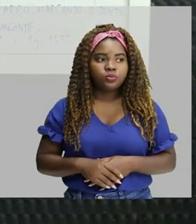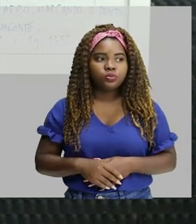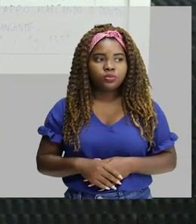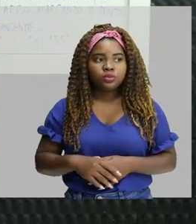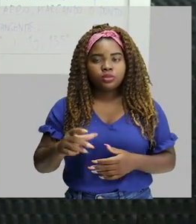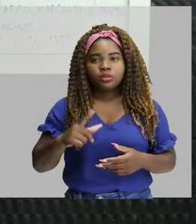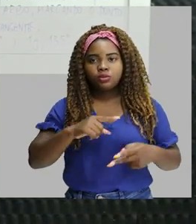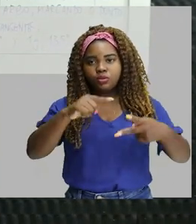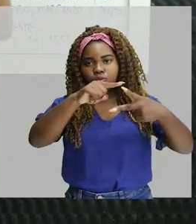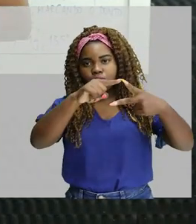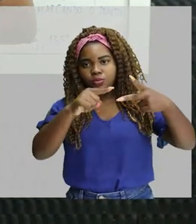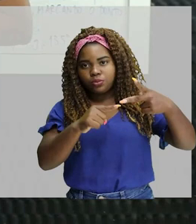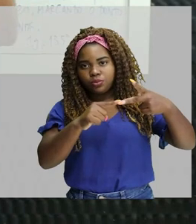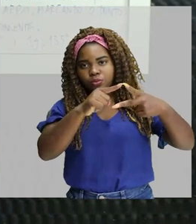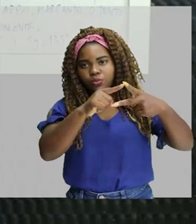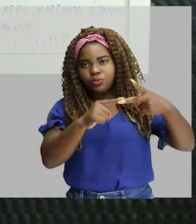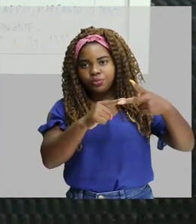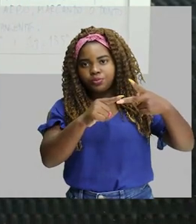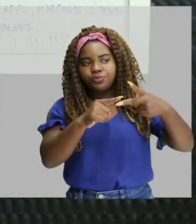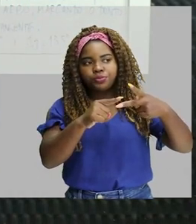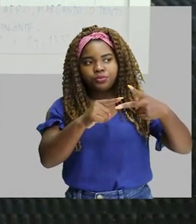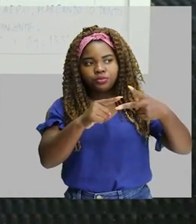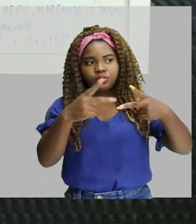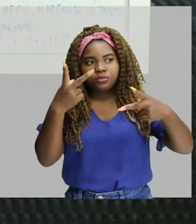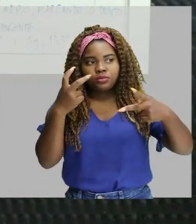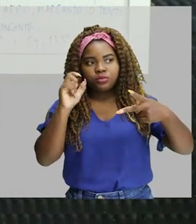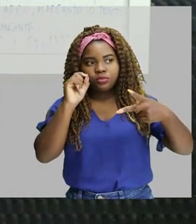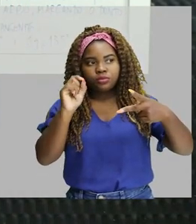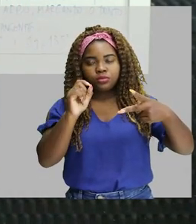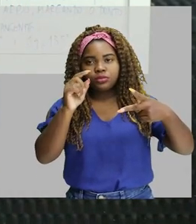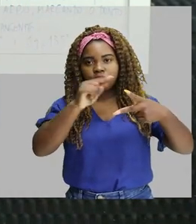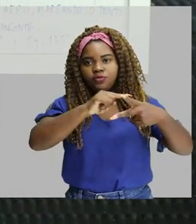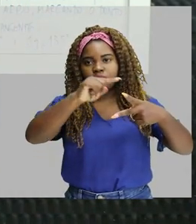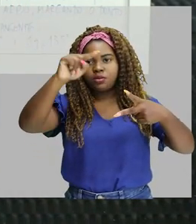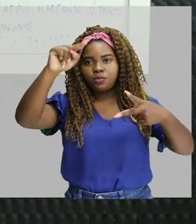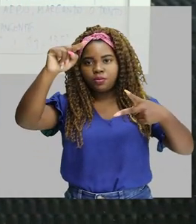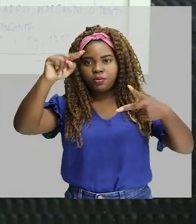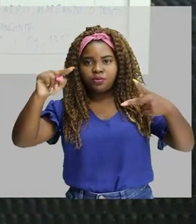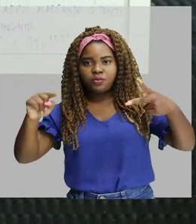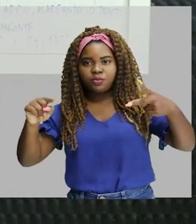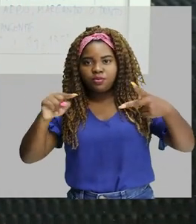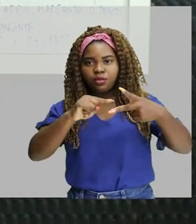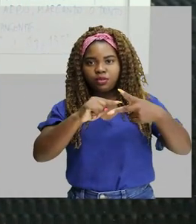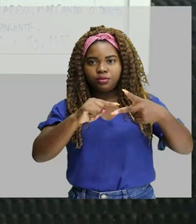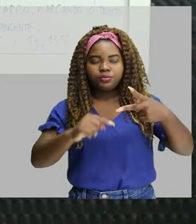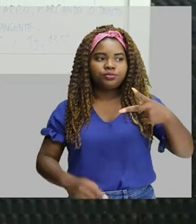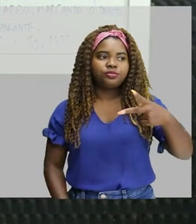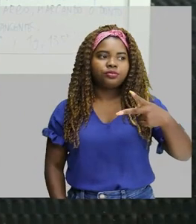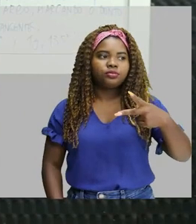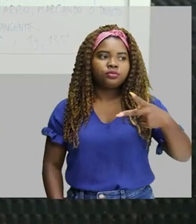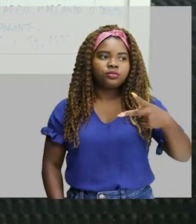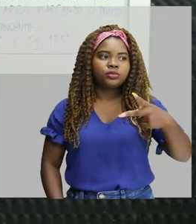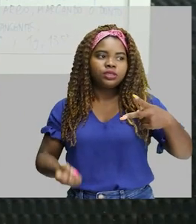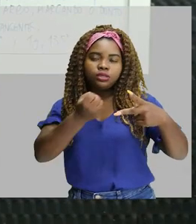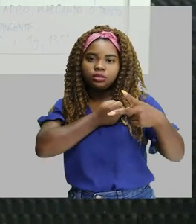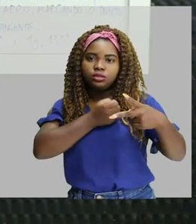central tem a mesma medida do arco você percebe que eu formei aqui um triângulo não formei essa medida aqui é a medida